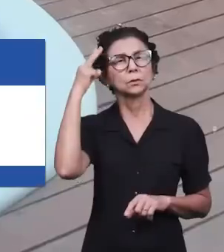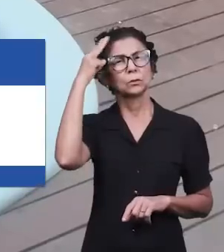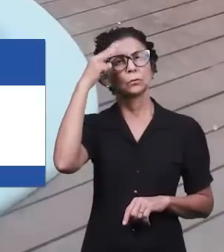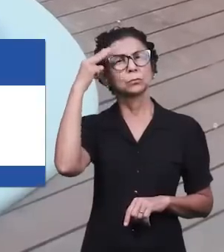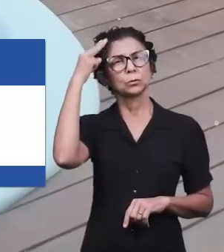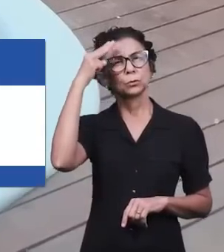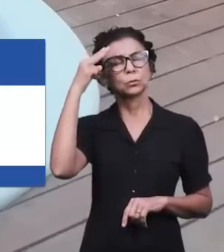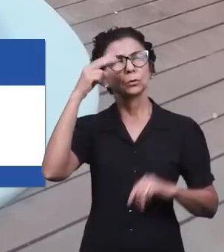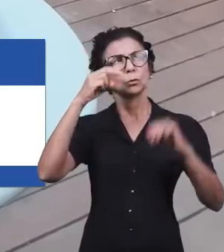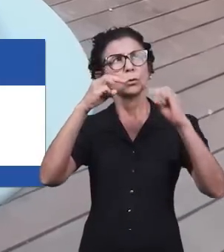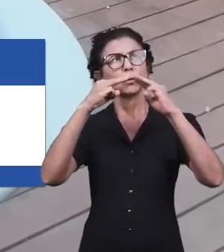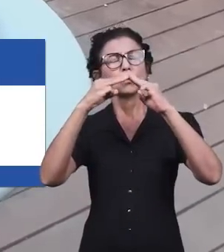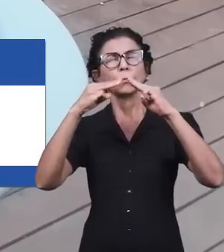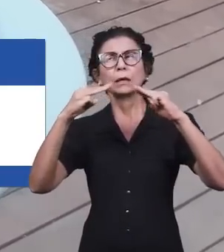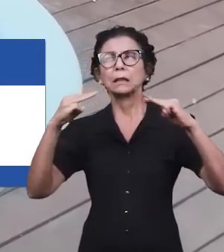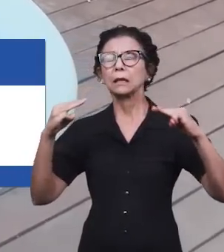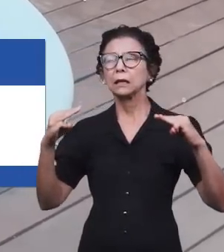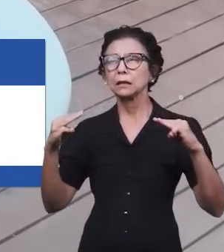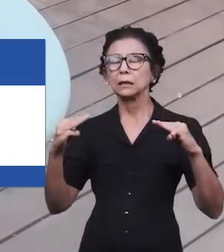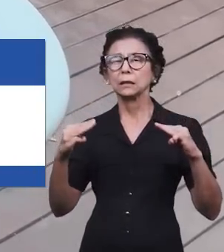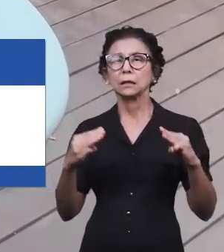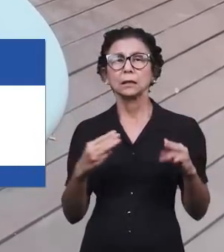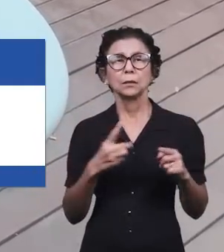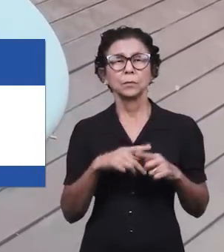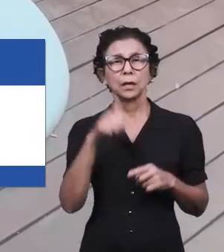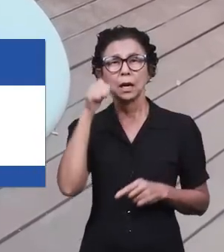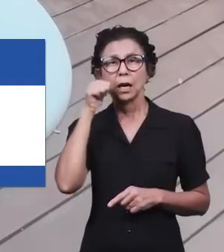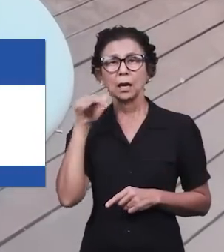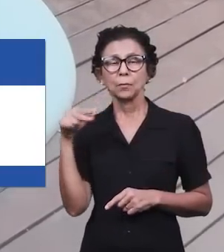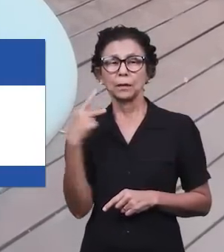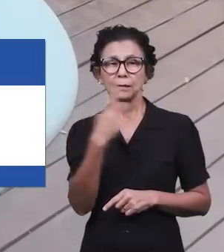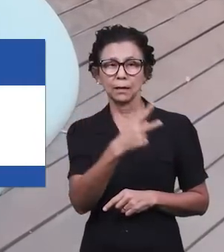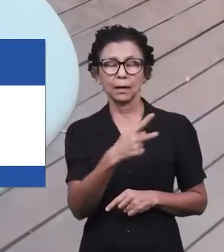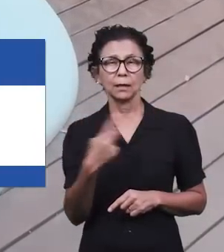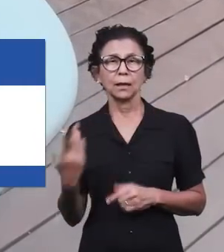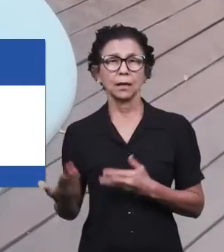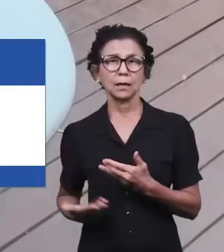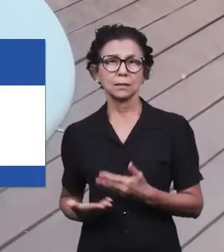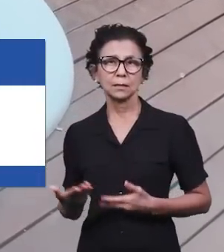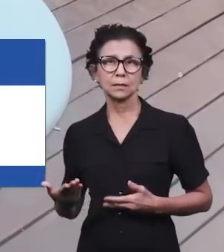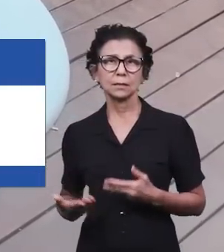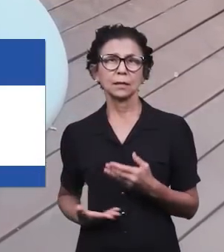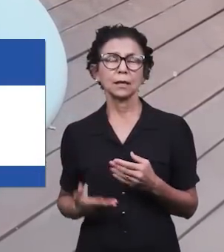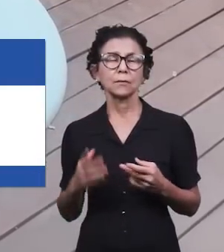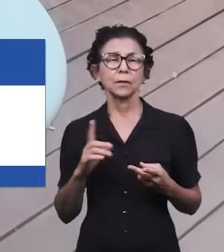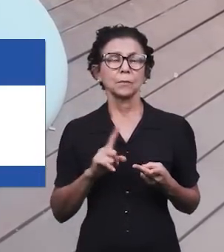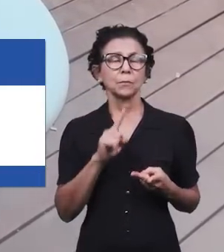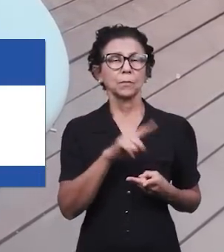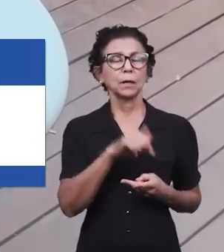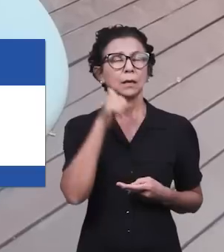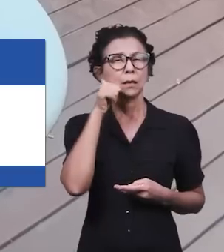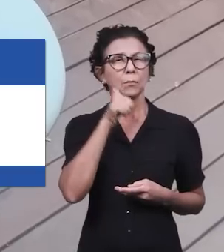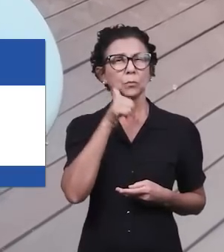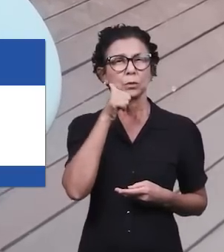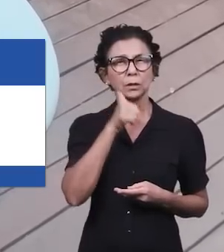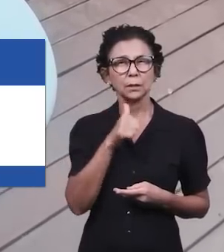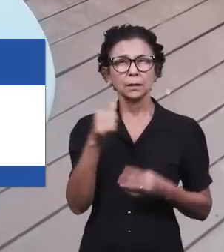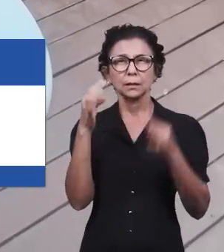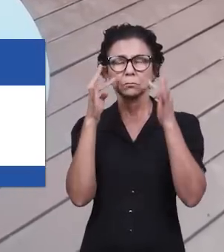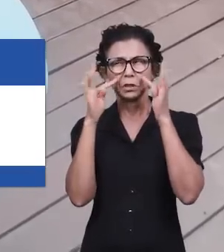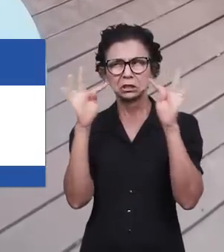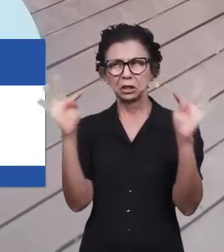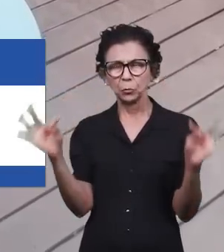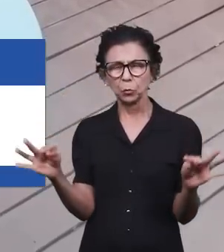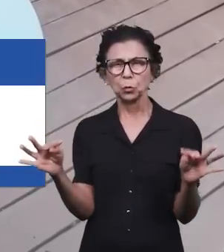no Manaim, com a irmã dela que é cega. Ela nunca foi no Manaim, mas ela ouviu o testemunho, o relato a respeito